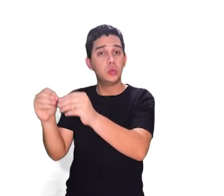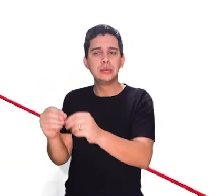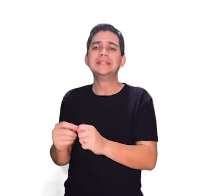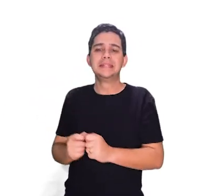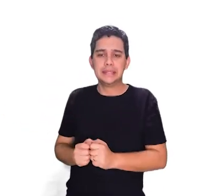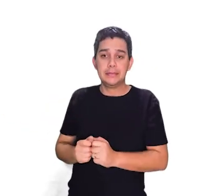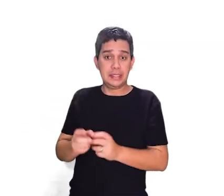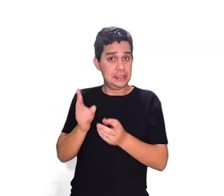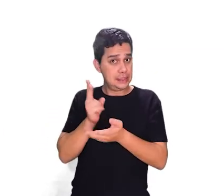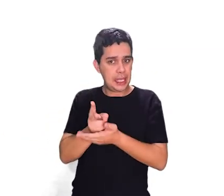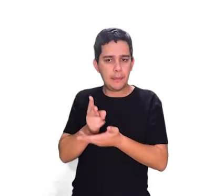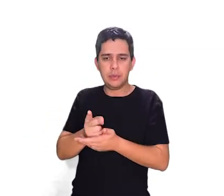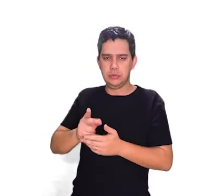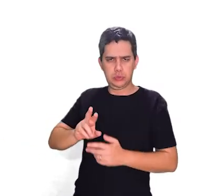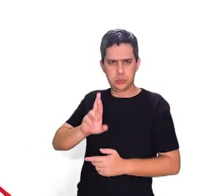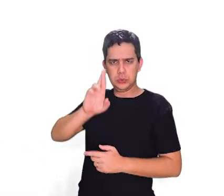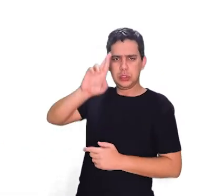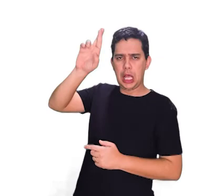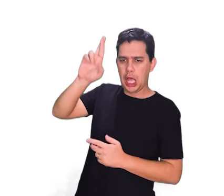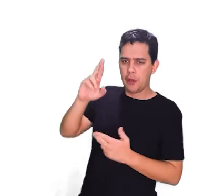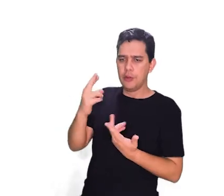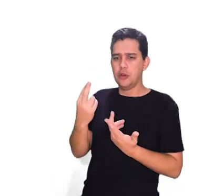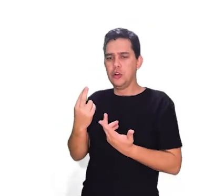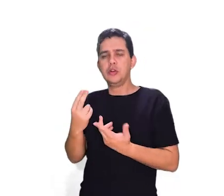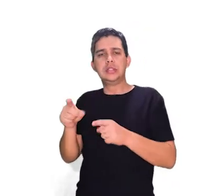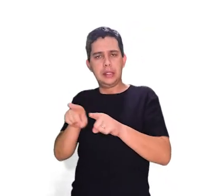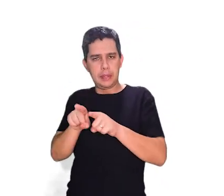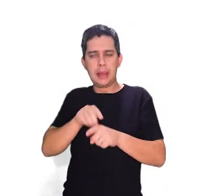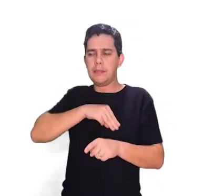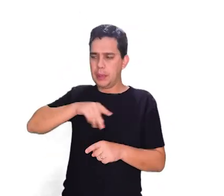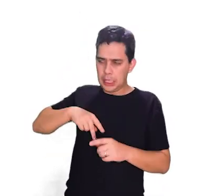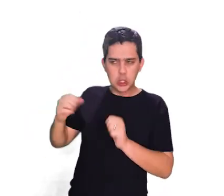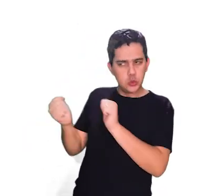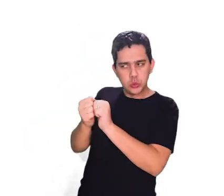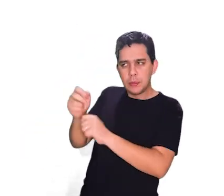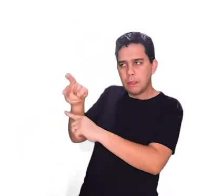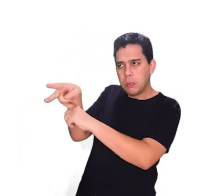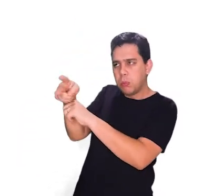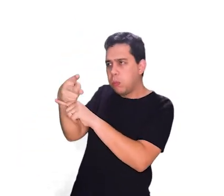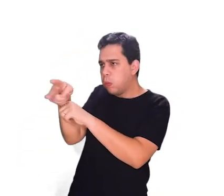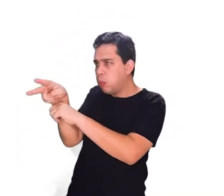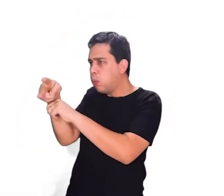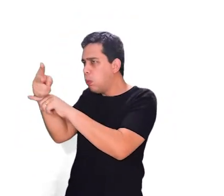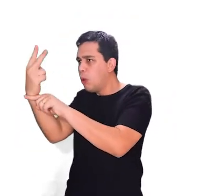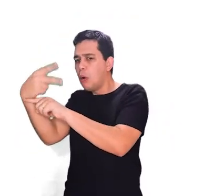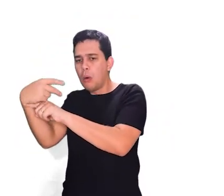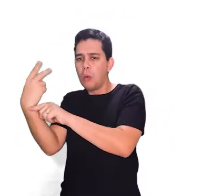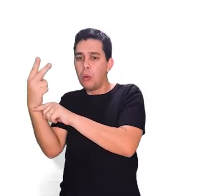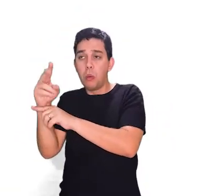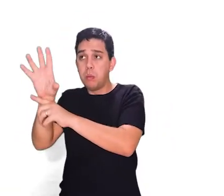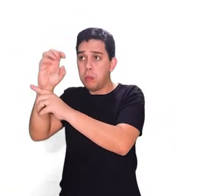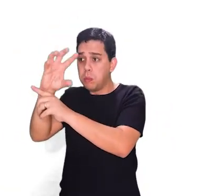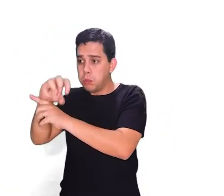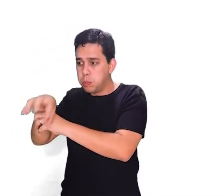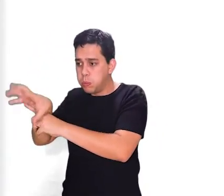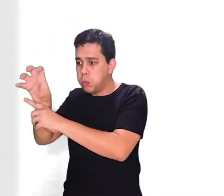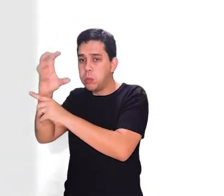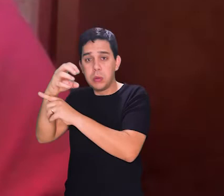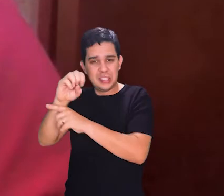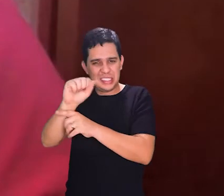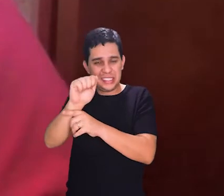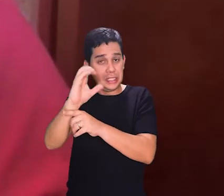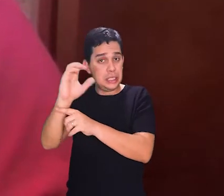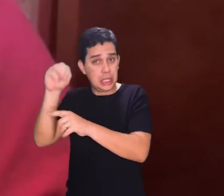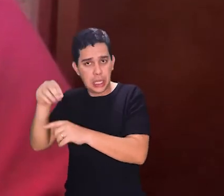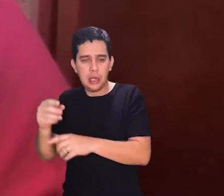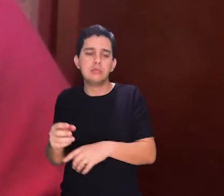A participação das promotoras tem esse objetivo de garantir que tudo vai correr bem durante o período, durante o trabalho realizado